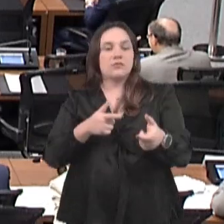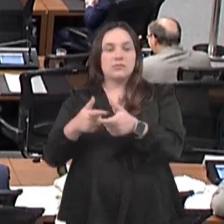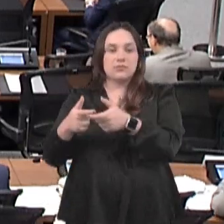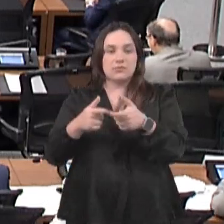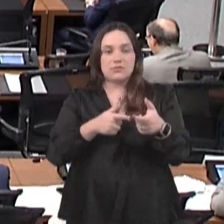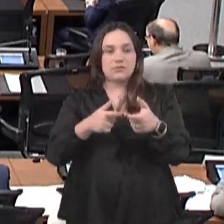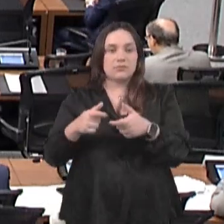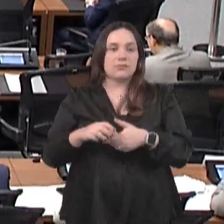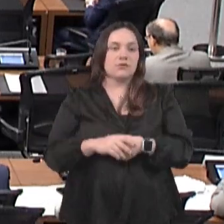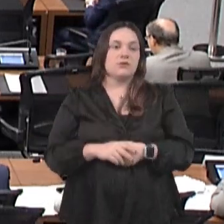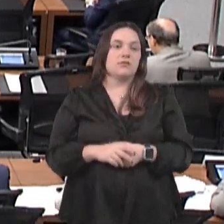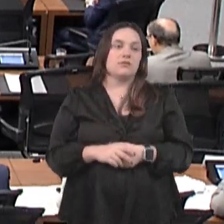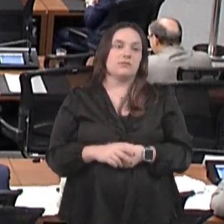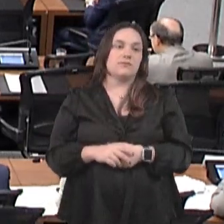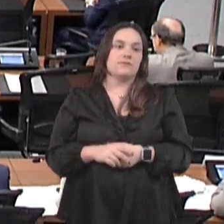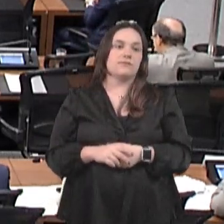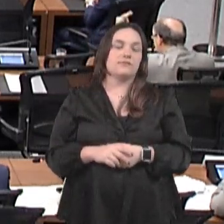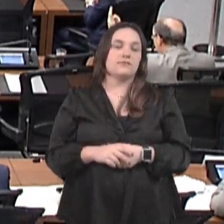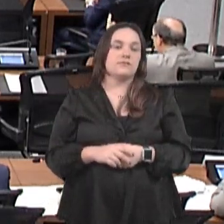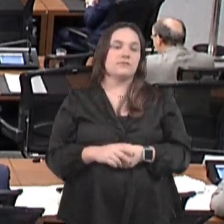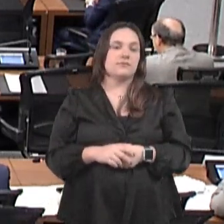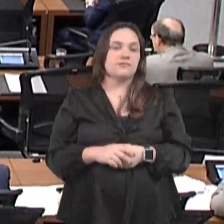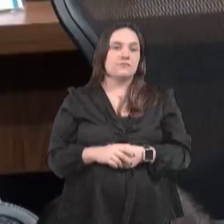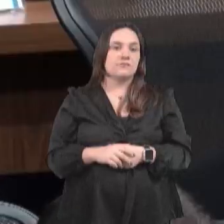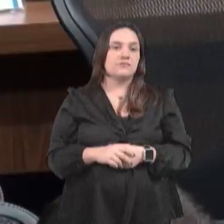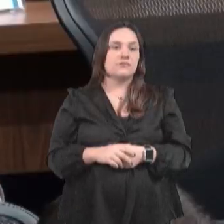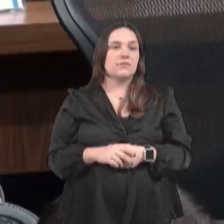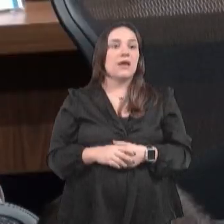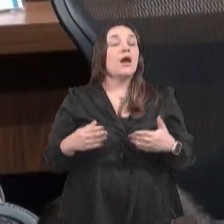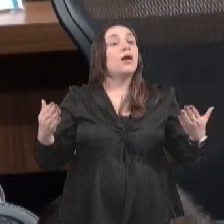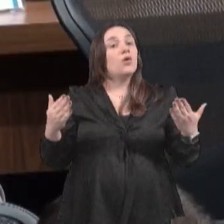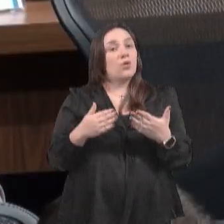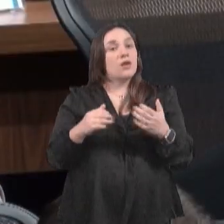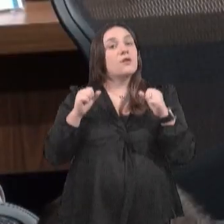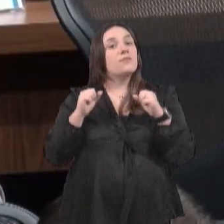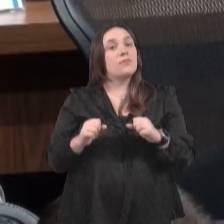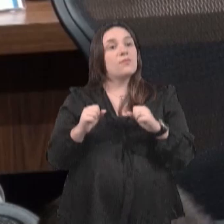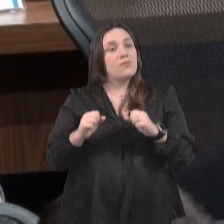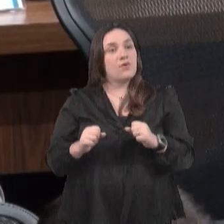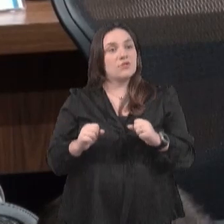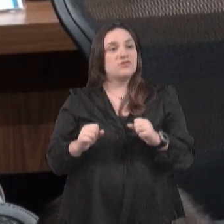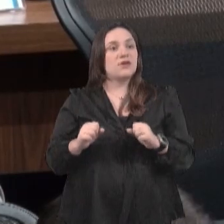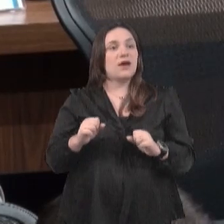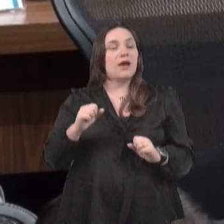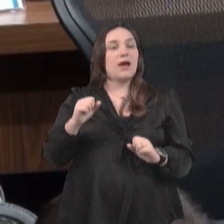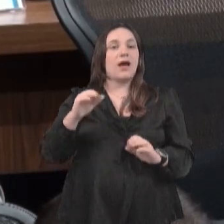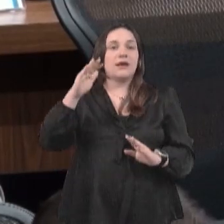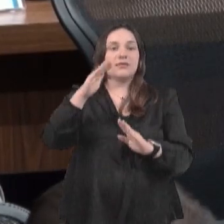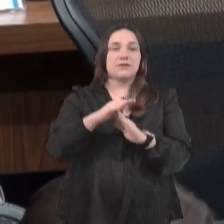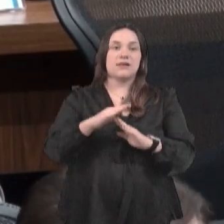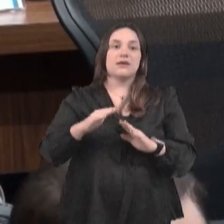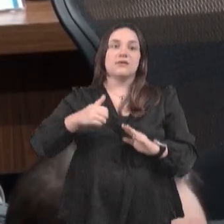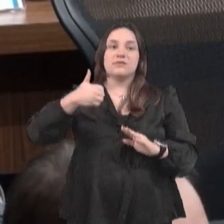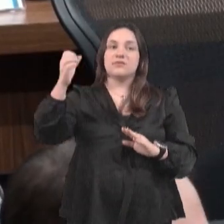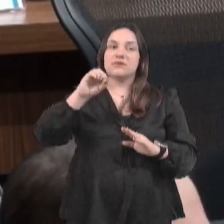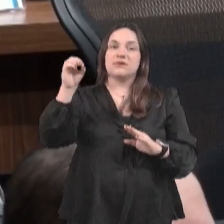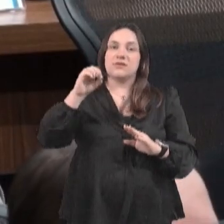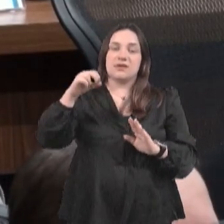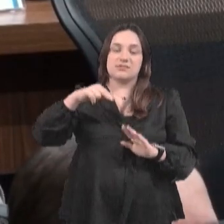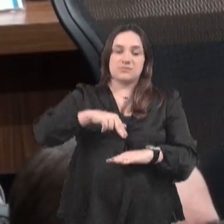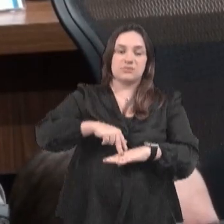que possa atingir acima do 10º andar. Antes, nem até o 10º